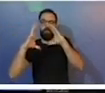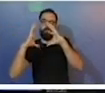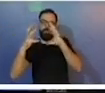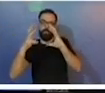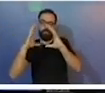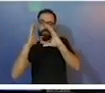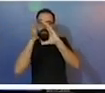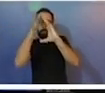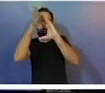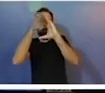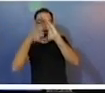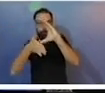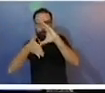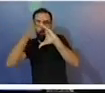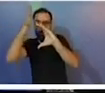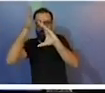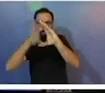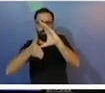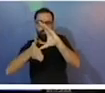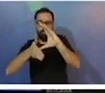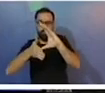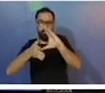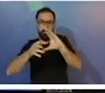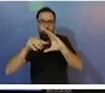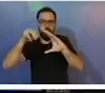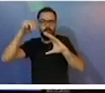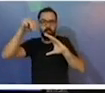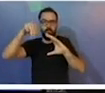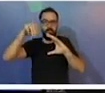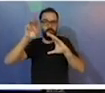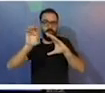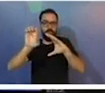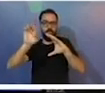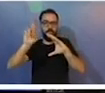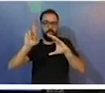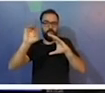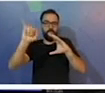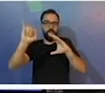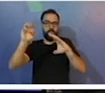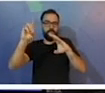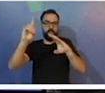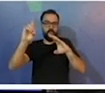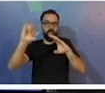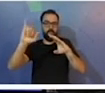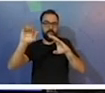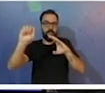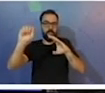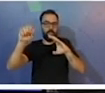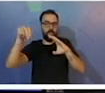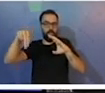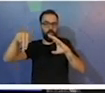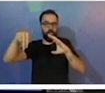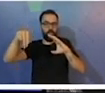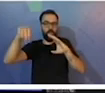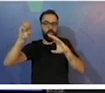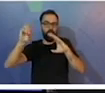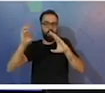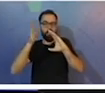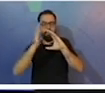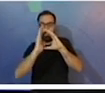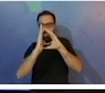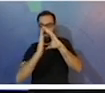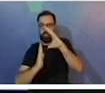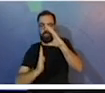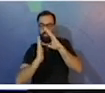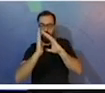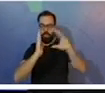vertical, em pé, agora os meridianos. E o principal é o meridiano